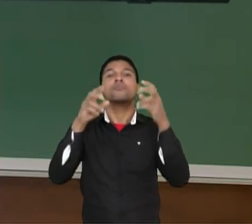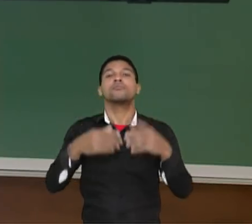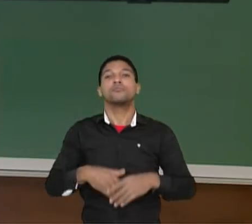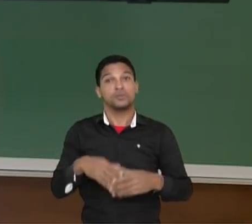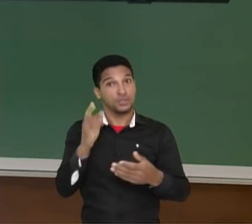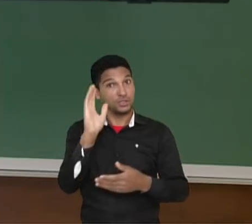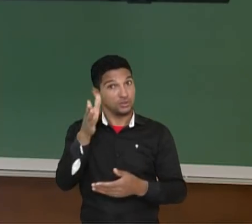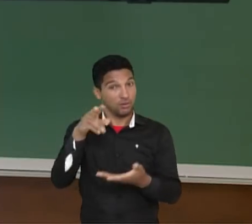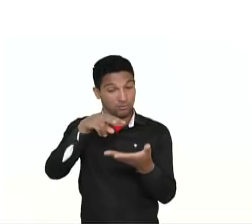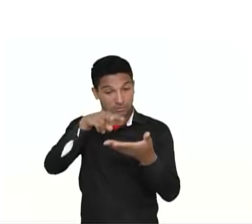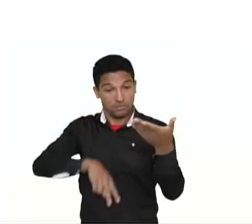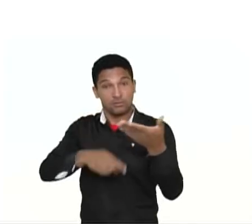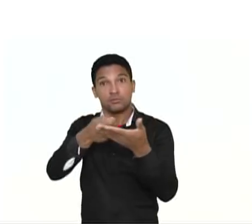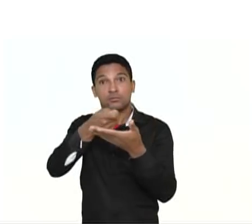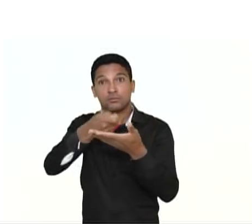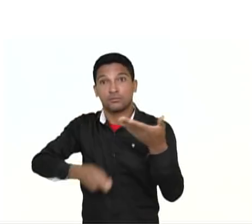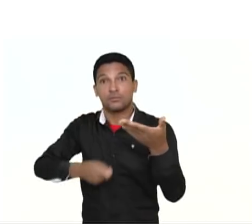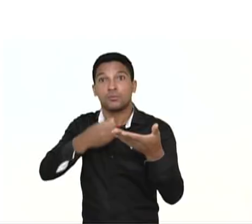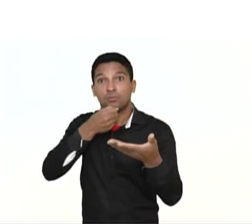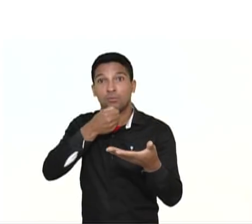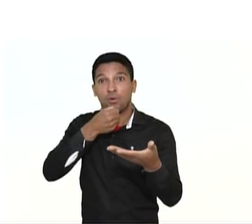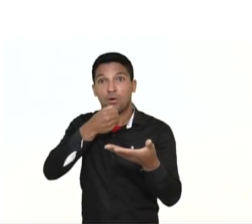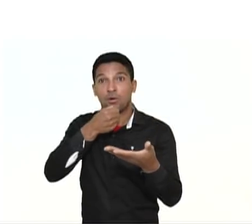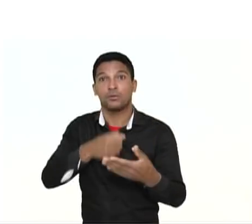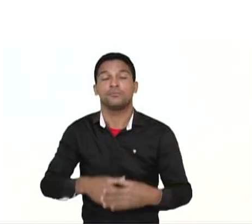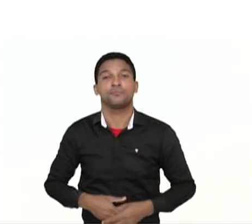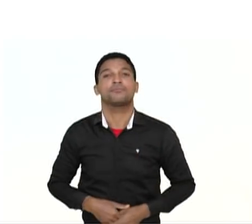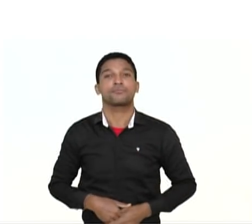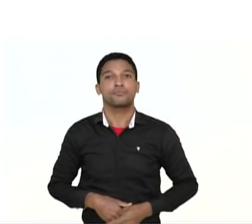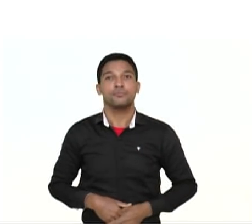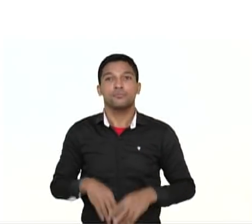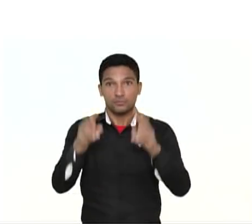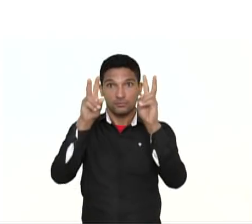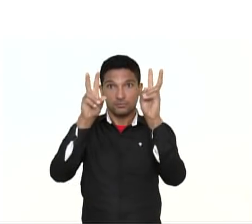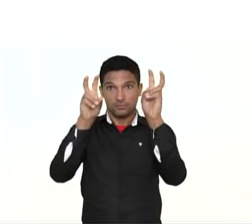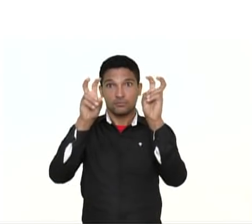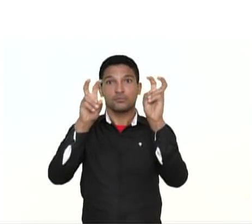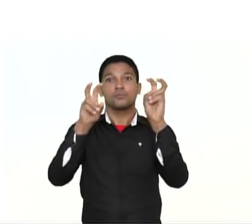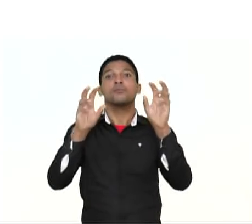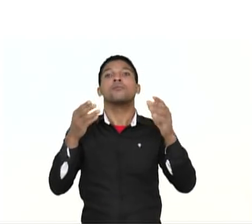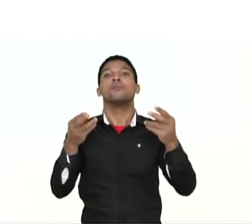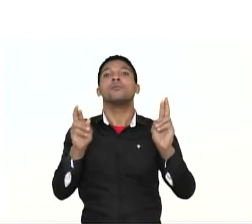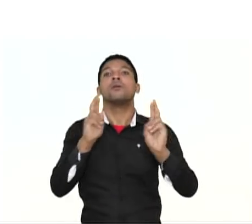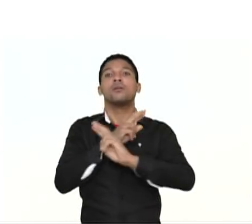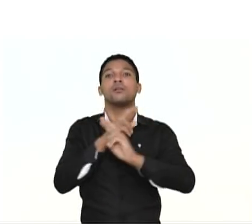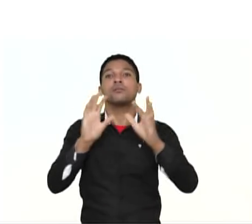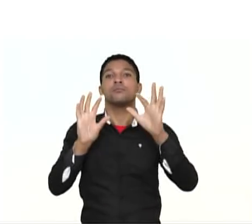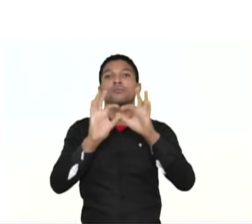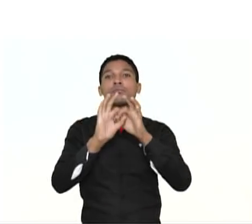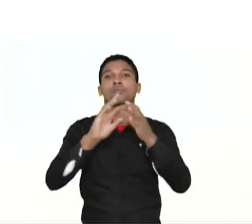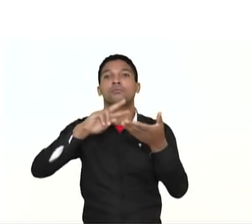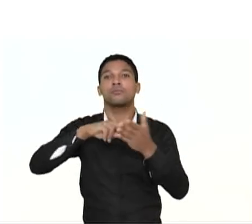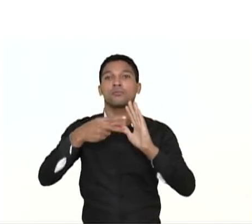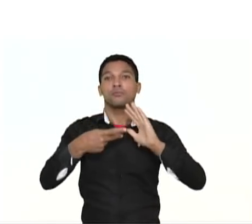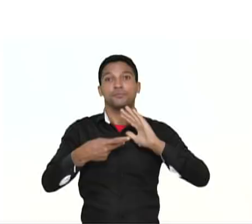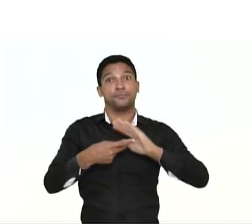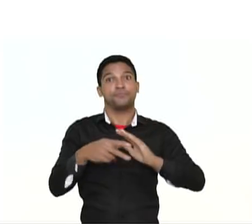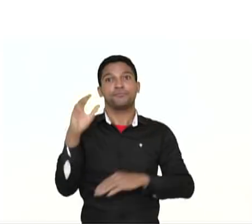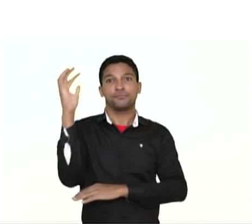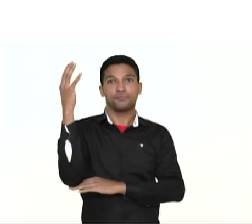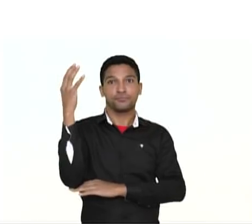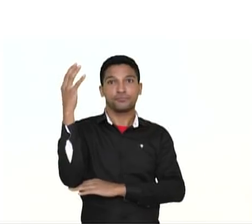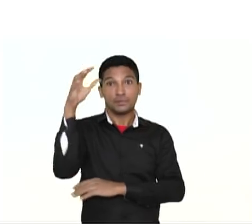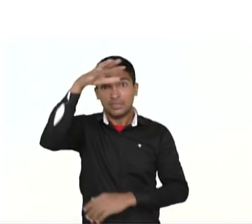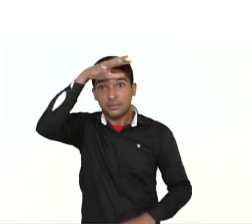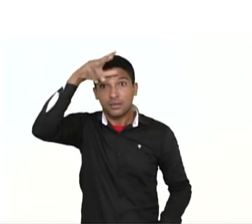perceber, o assunto é relacionado à destruição da Amazônia, certo? Que foi provocada,